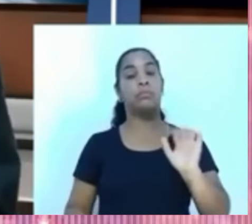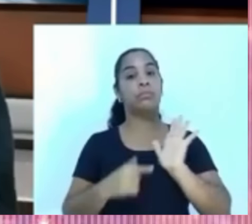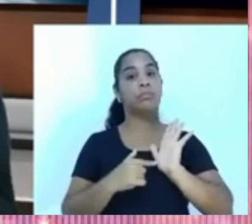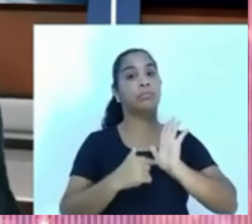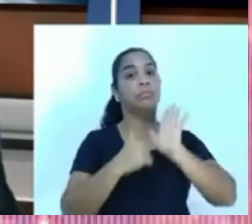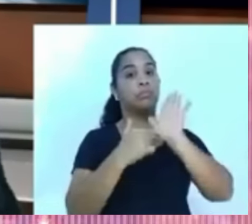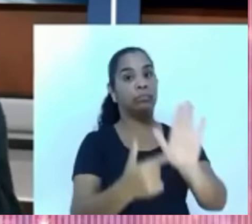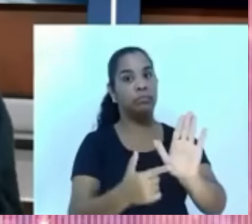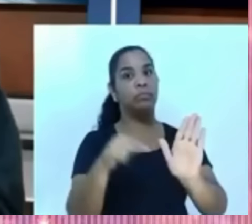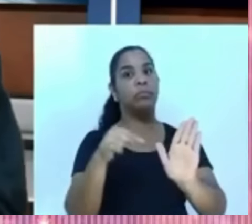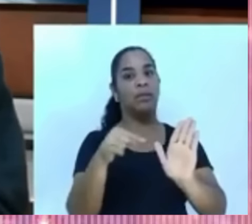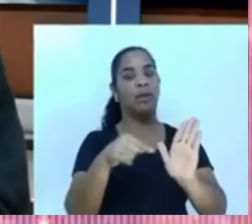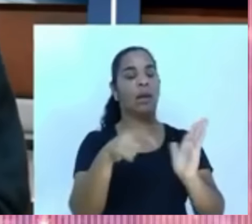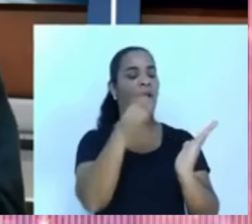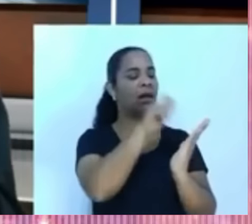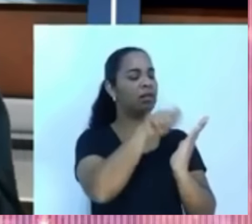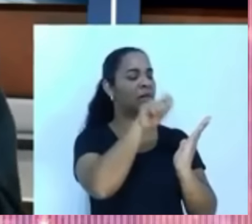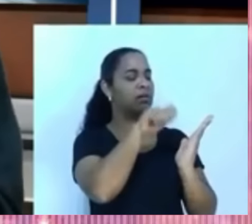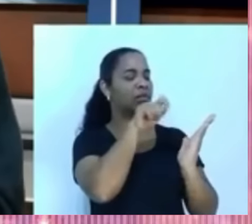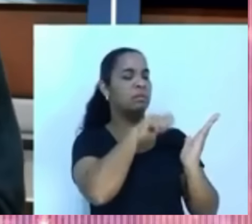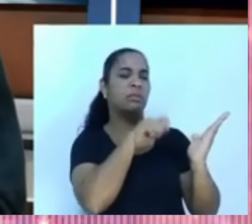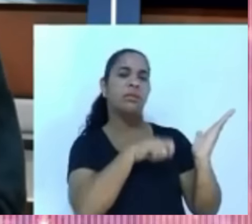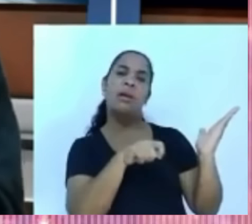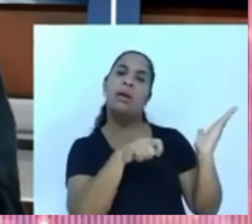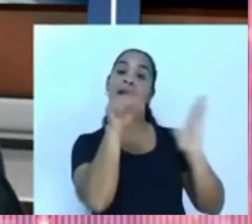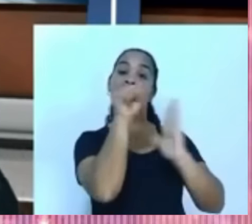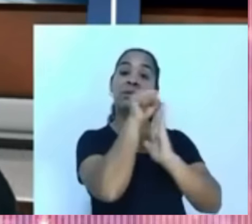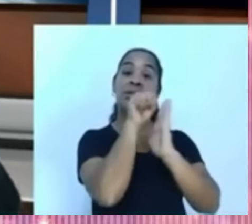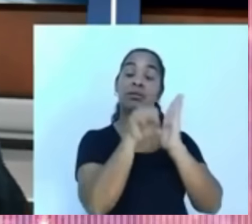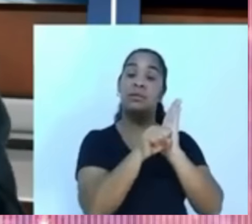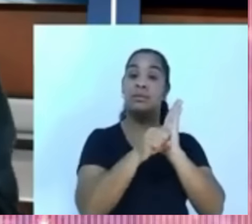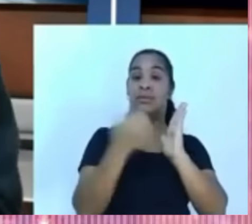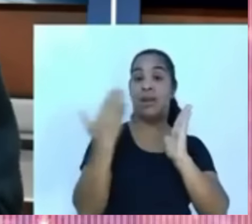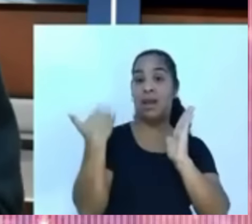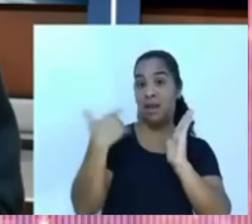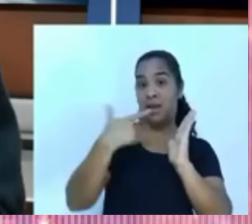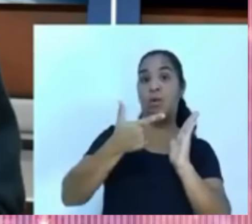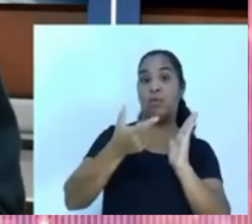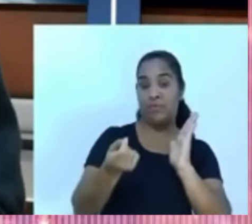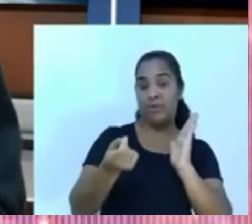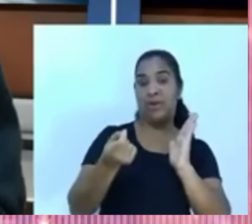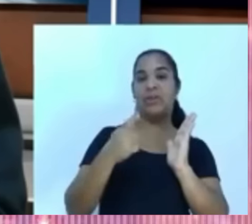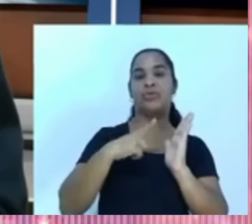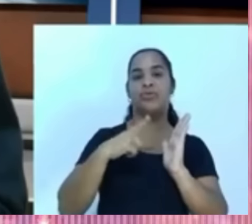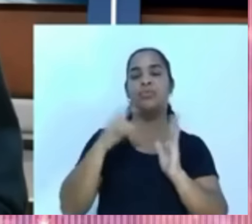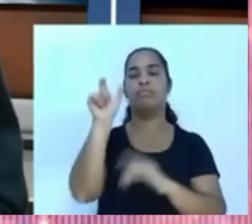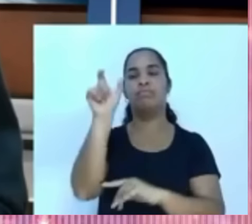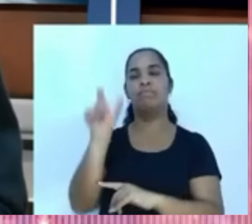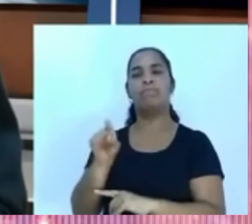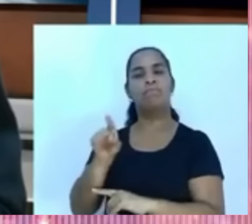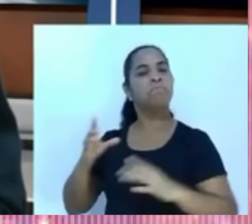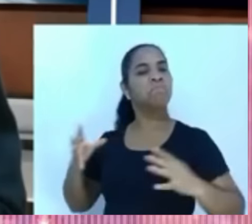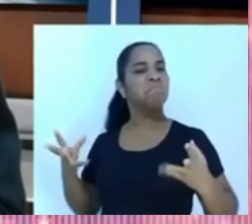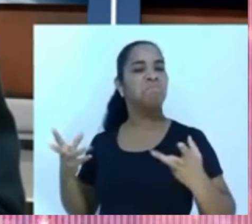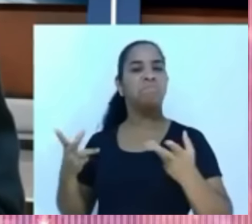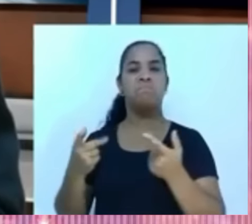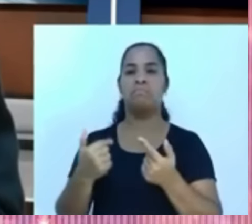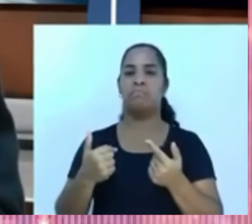uma das obras muito belas do século passado que são os Gigantes da Alma o indivíduo